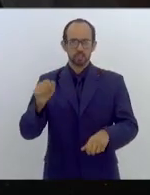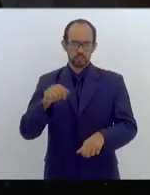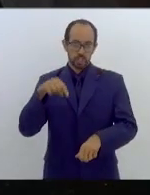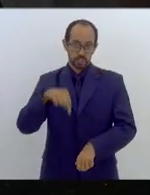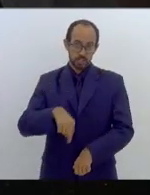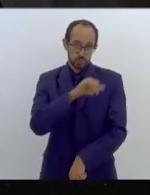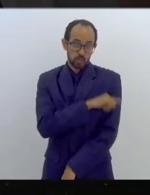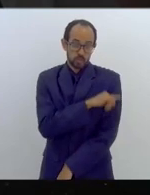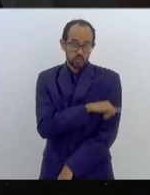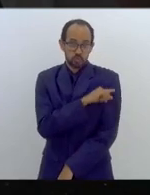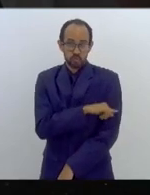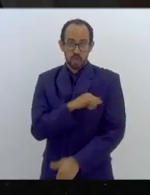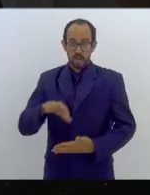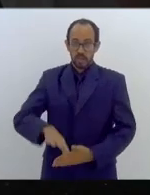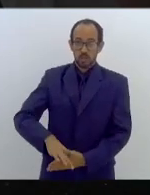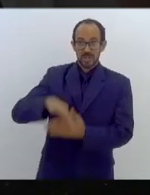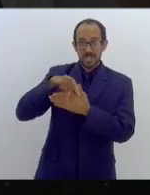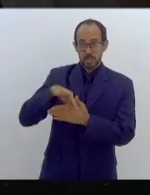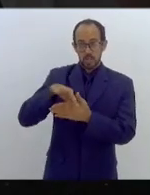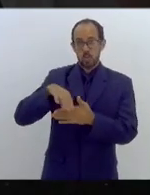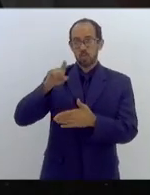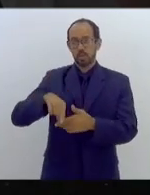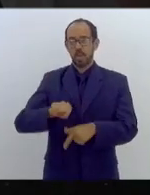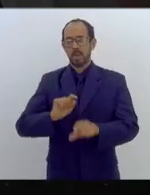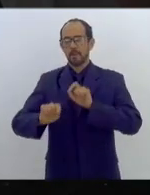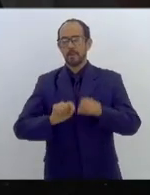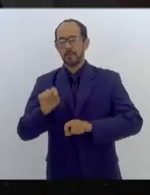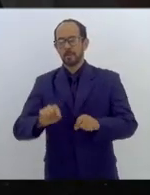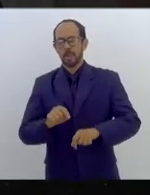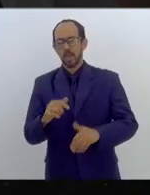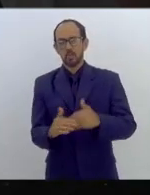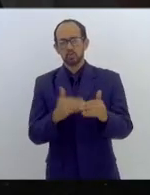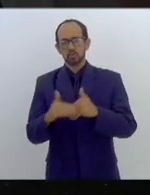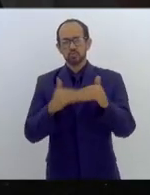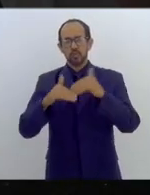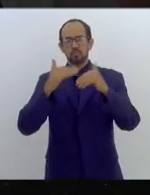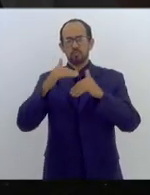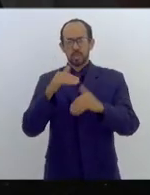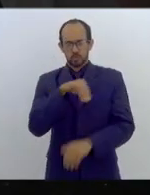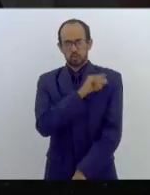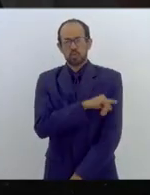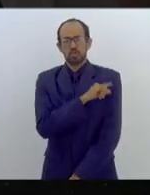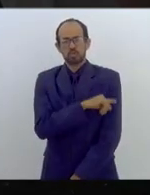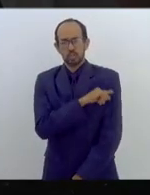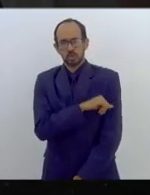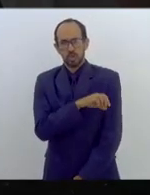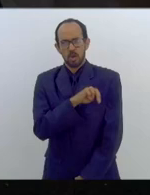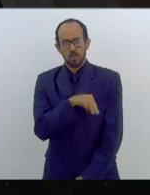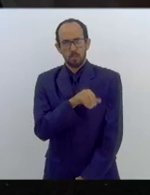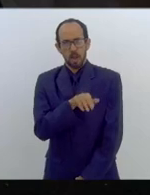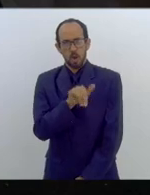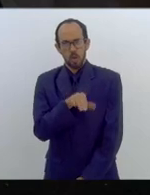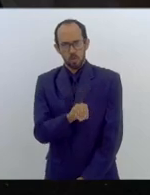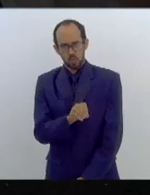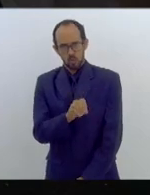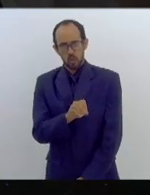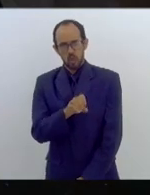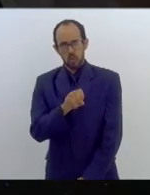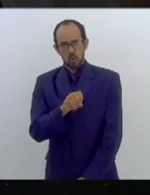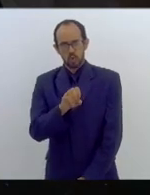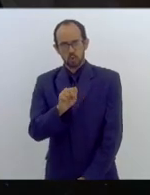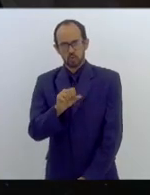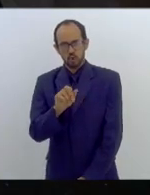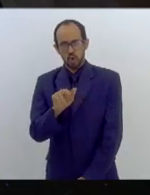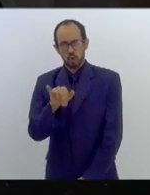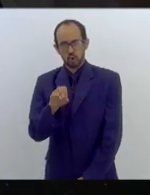anos, deputado Luiz Paulo, que é o debate sobre a agenda do desenvolvimento fluminense, e o Mauro Osório tem muito a ver com isso, porque há muitos anos